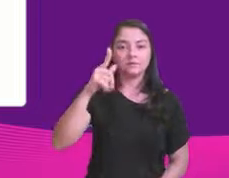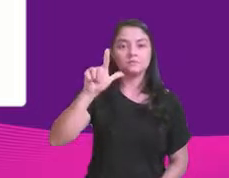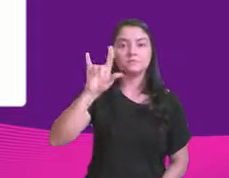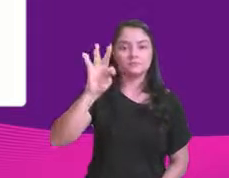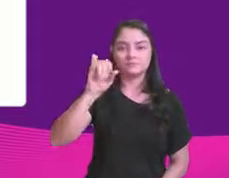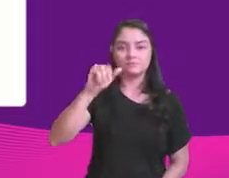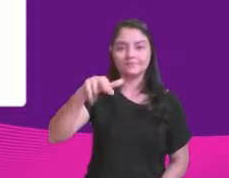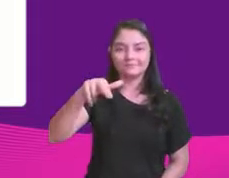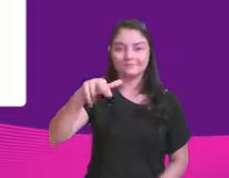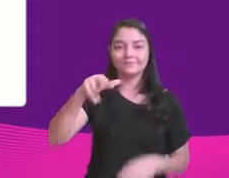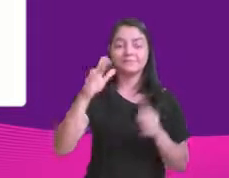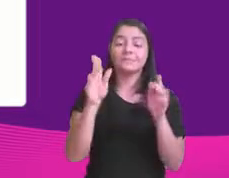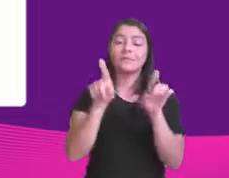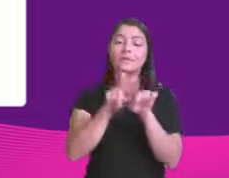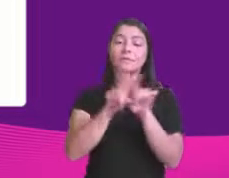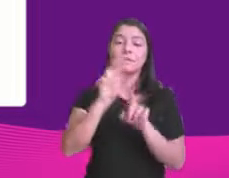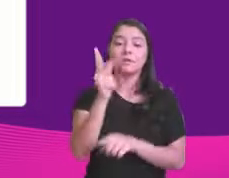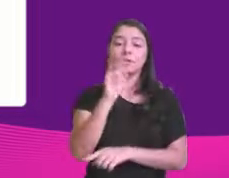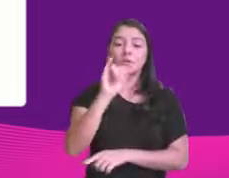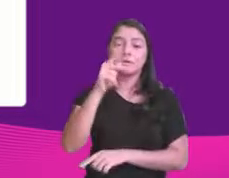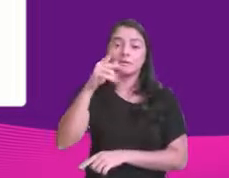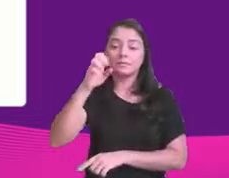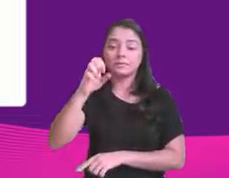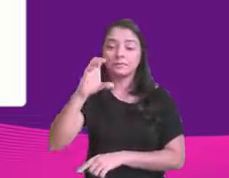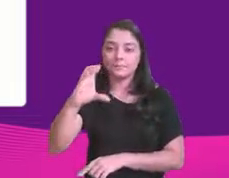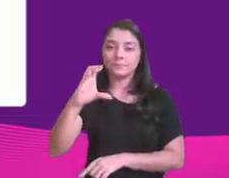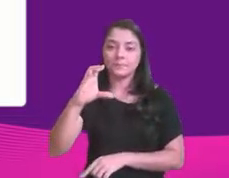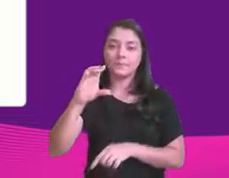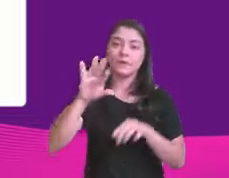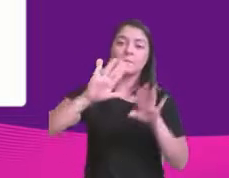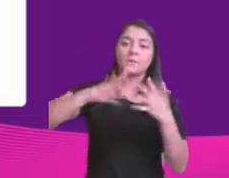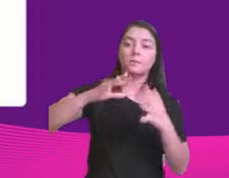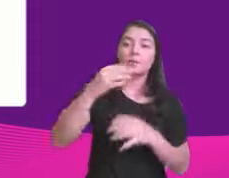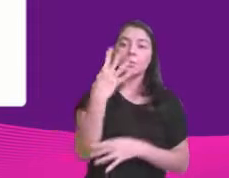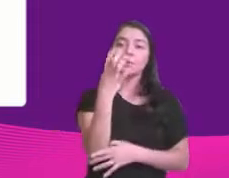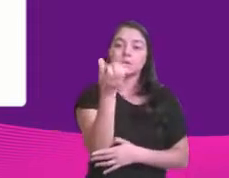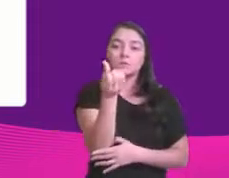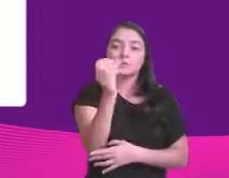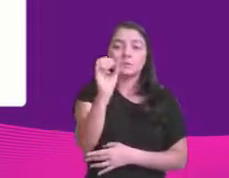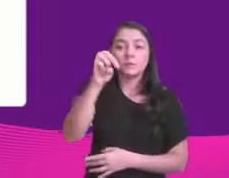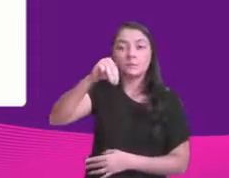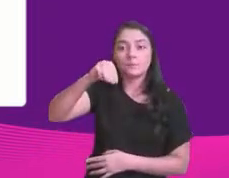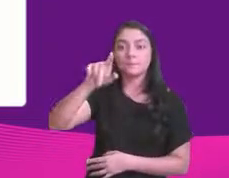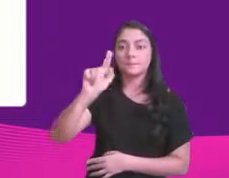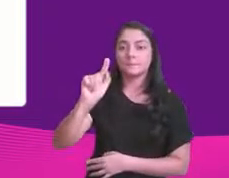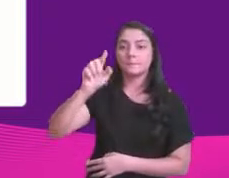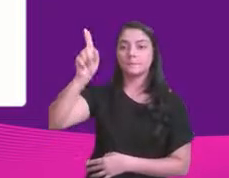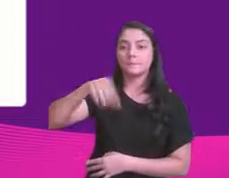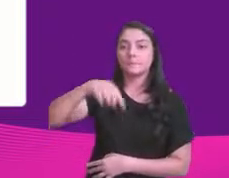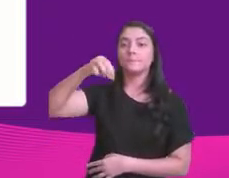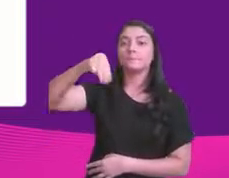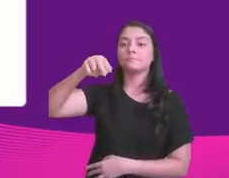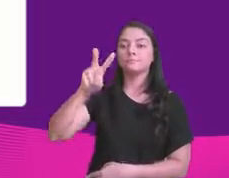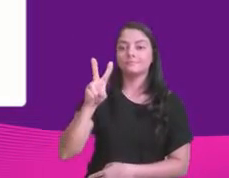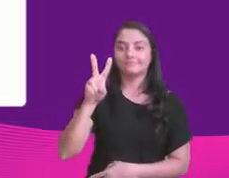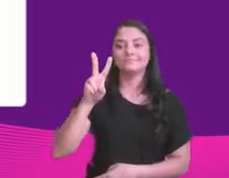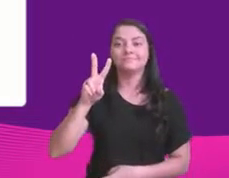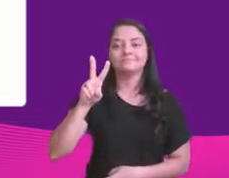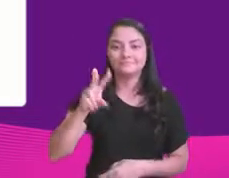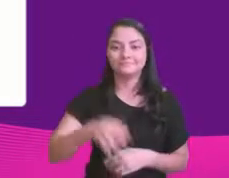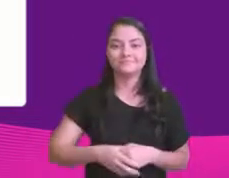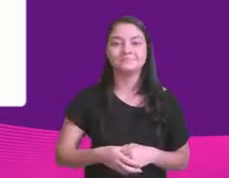de 360 para a técnica fechada versus 460 na técnica de coliseu aberta. Estudo avaliado entre